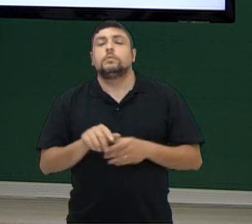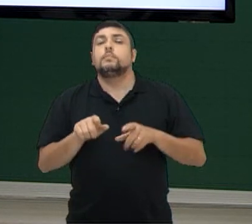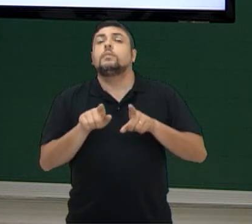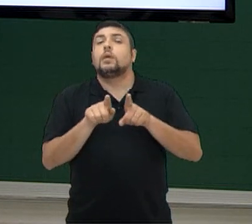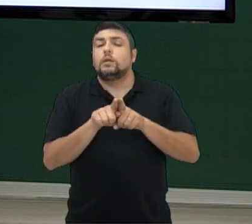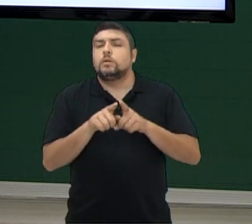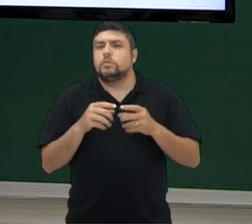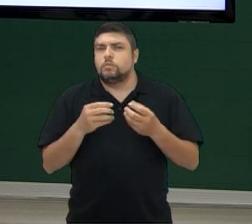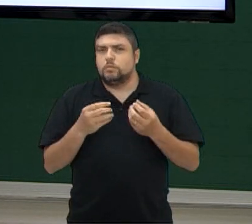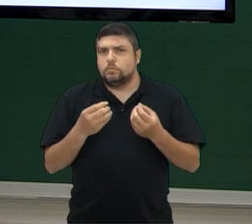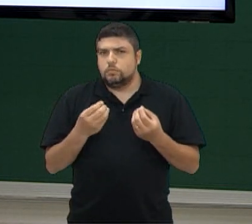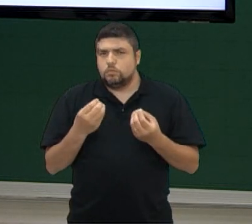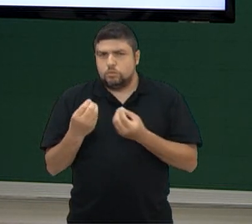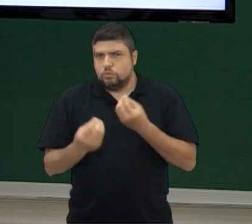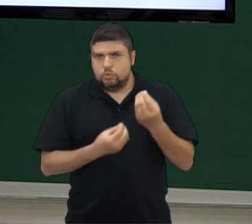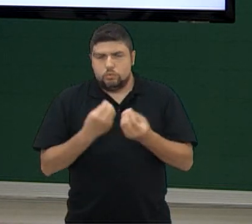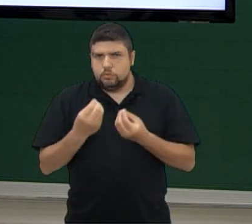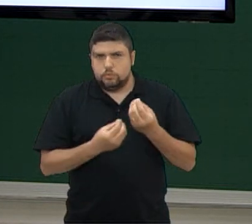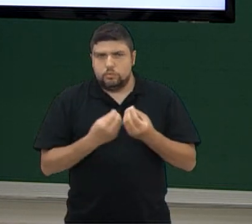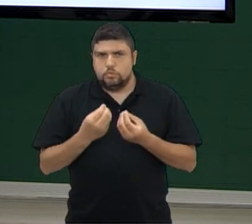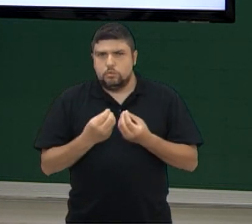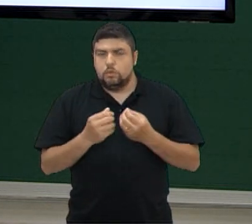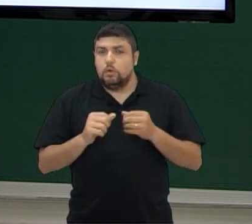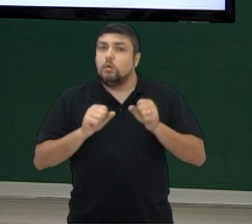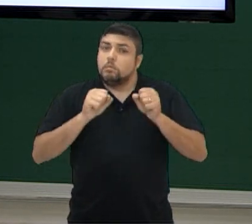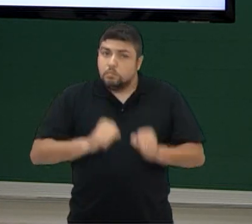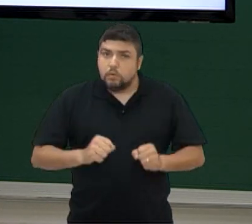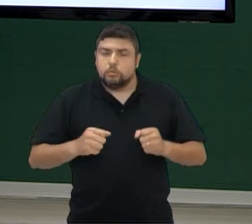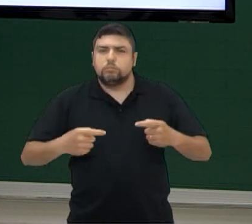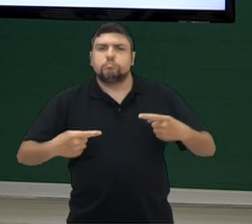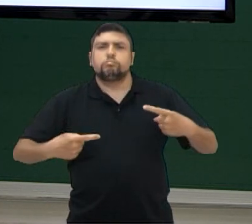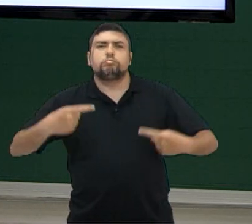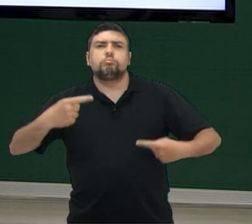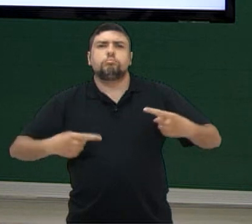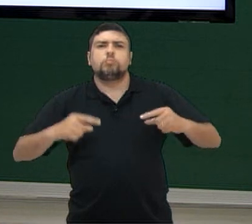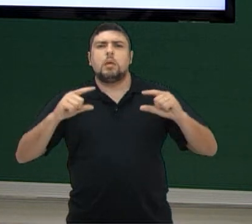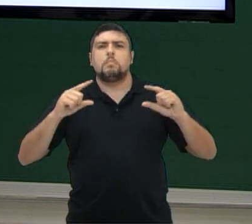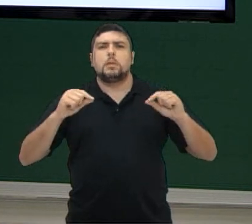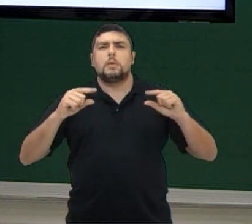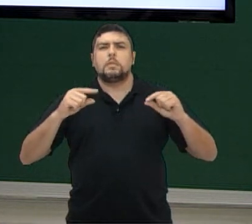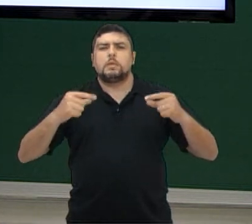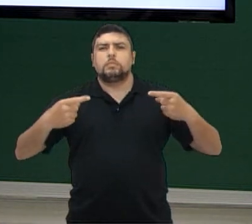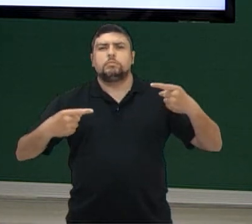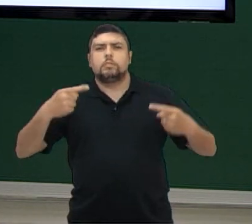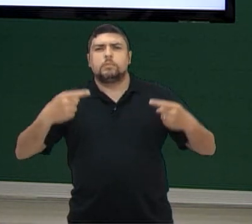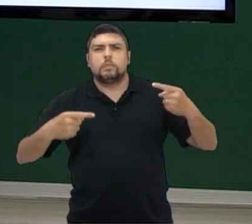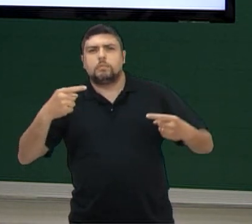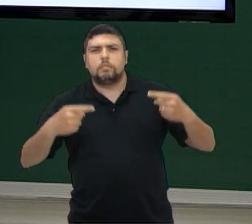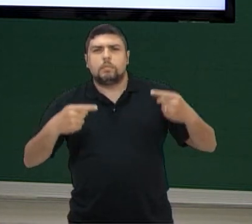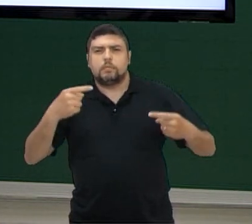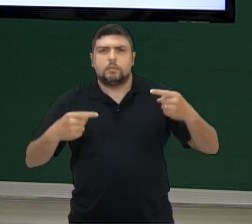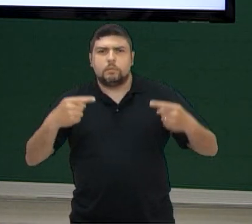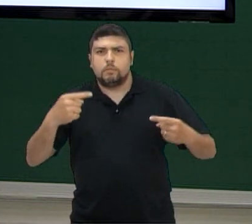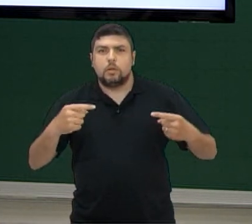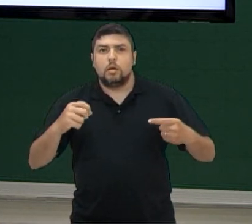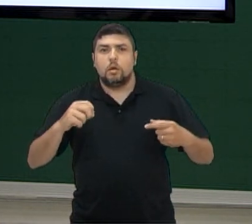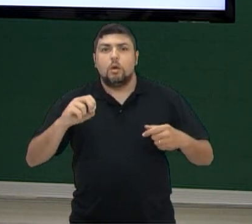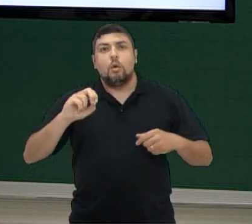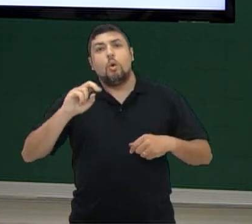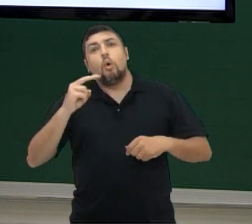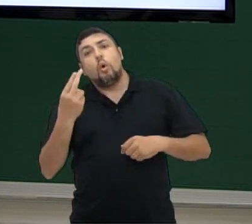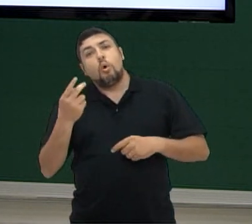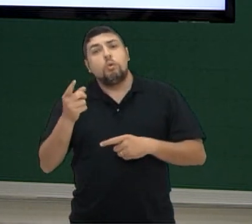Geralmente, pode ser que haja diálogos, a presença do discurso direto, da fala das pessoas envolvidas na situação ou não,